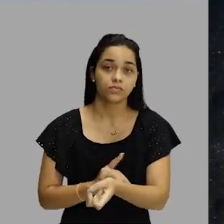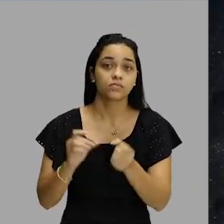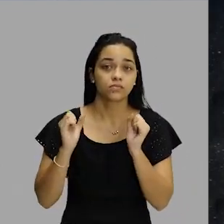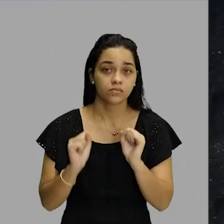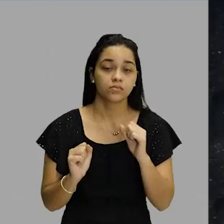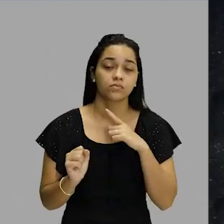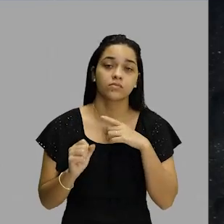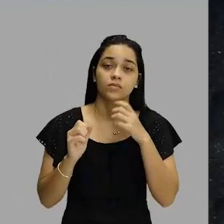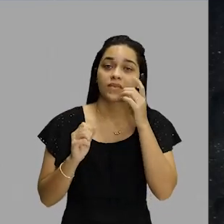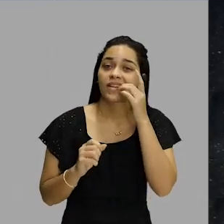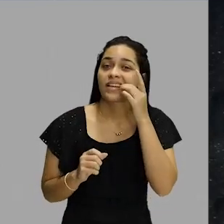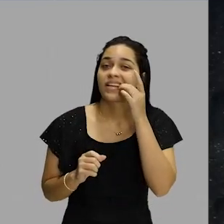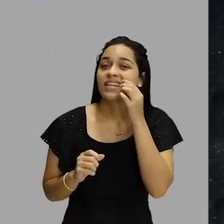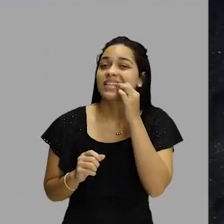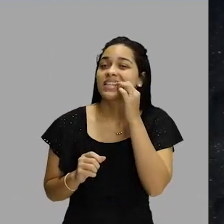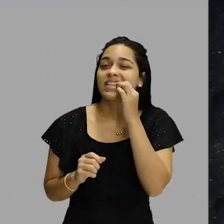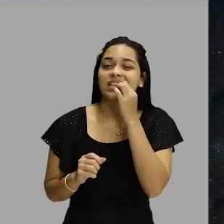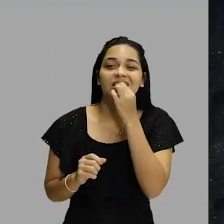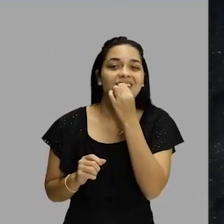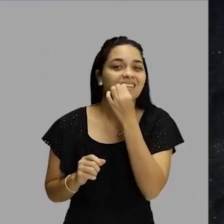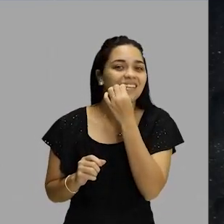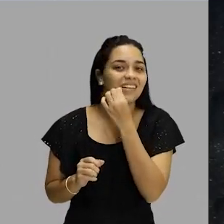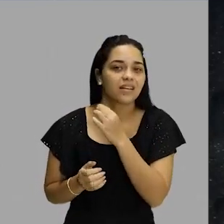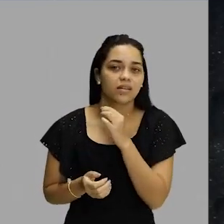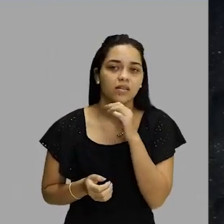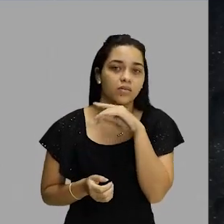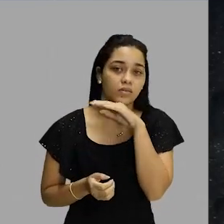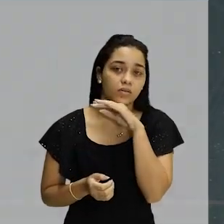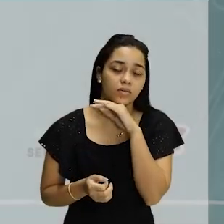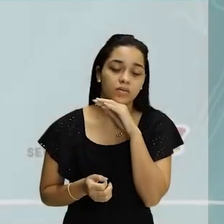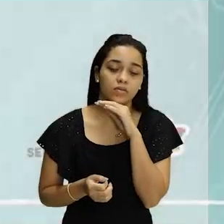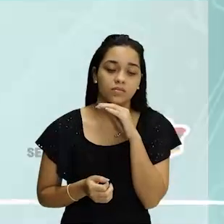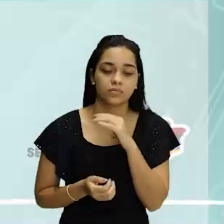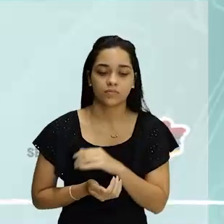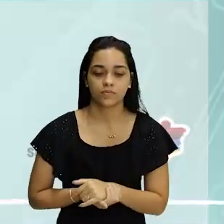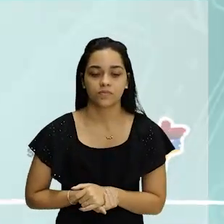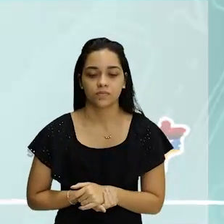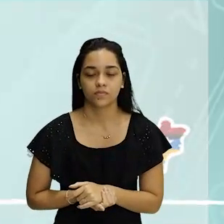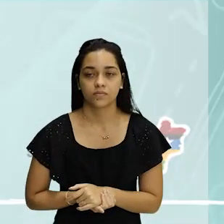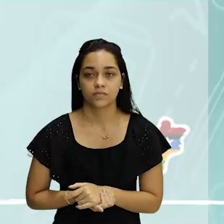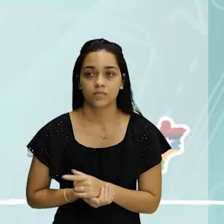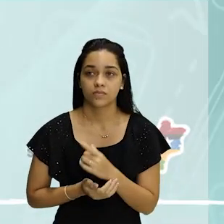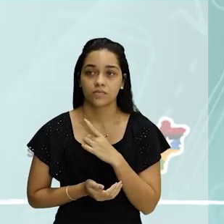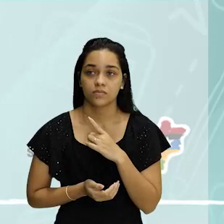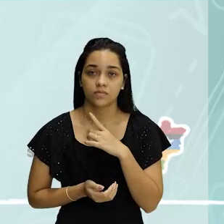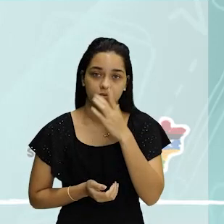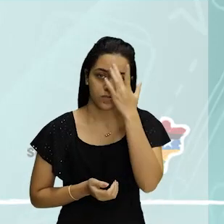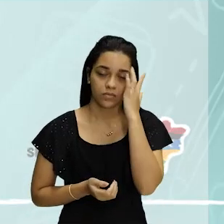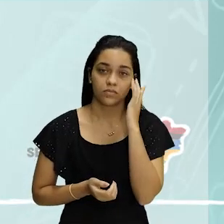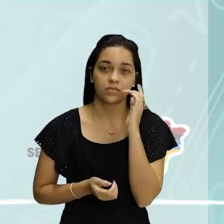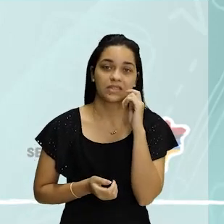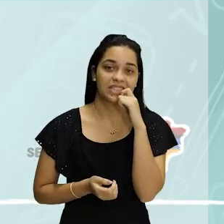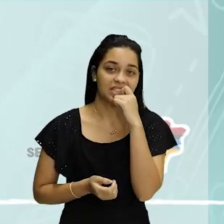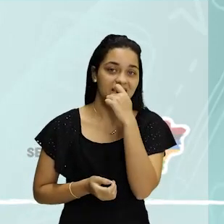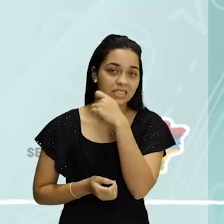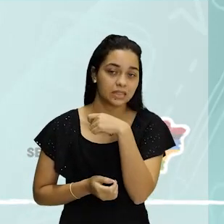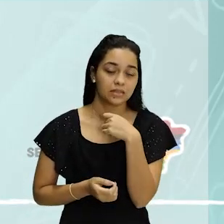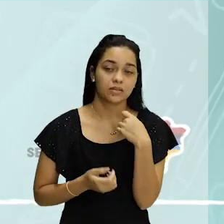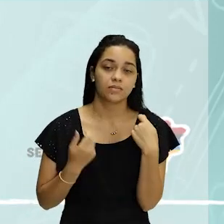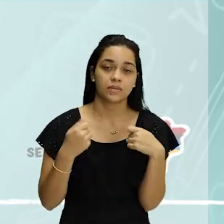cárie dentária, né? Então, o tratamento da cárie ele é feito por um dentista, lógico, né? Que deve